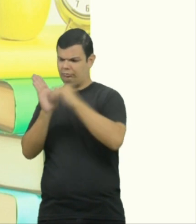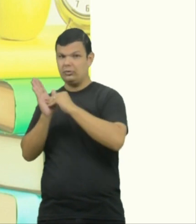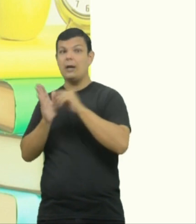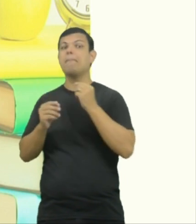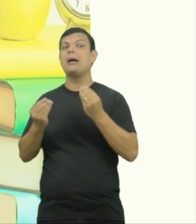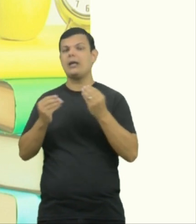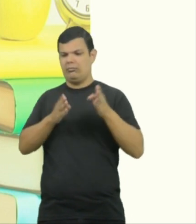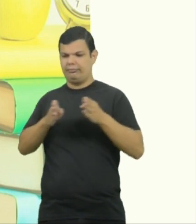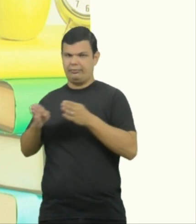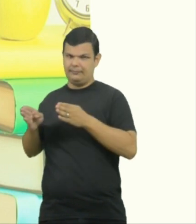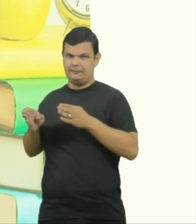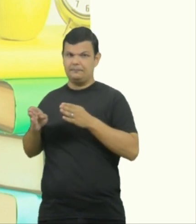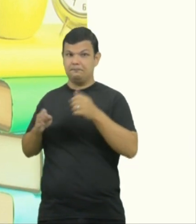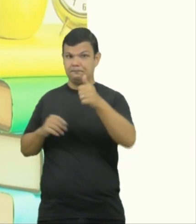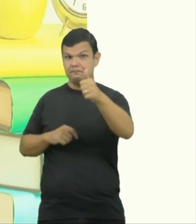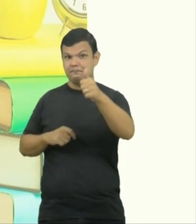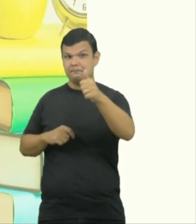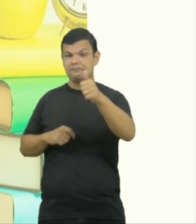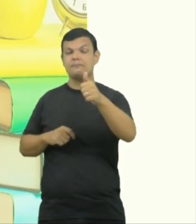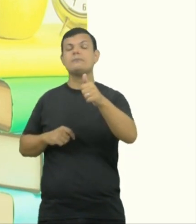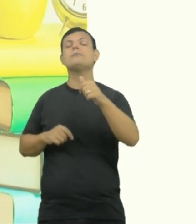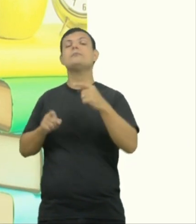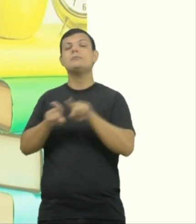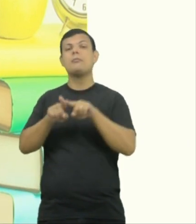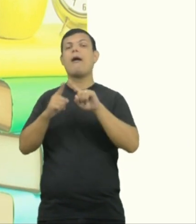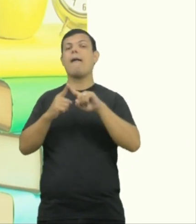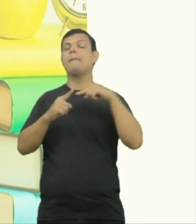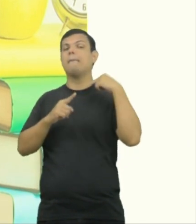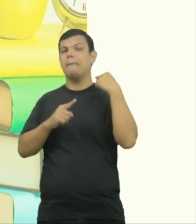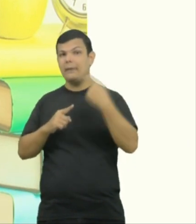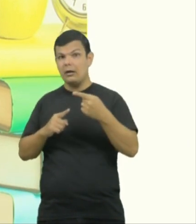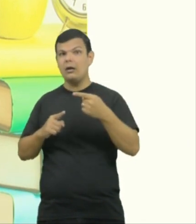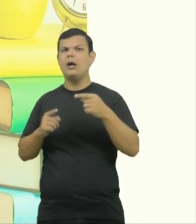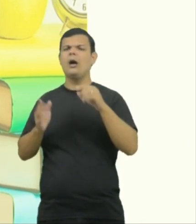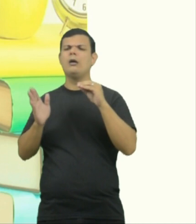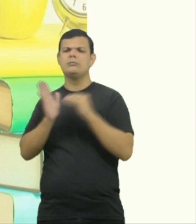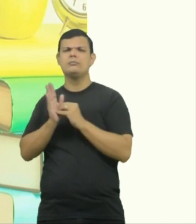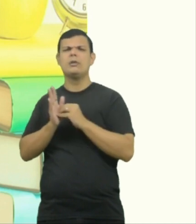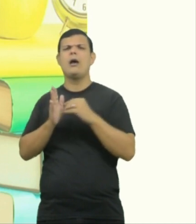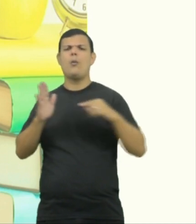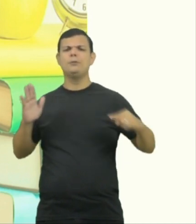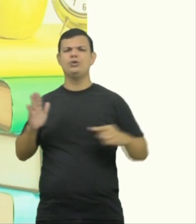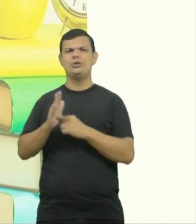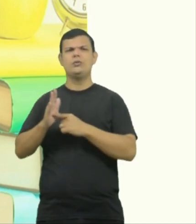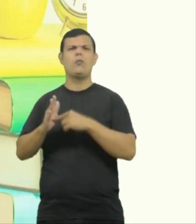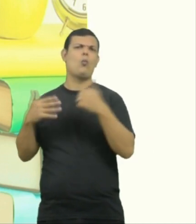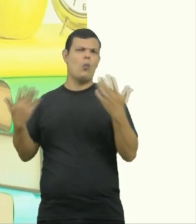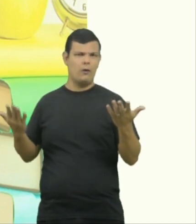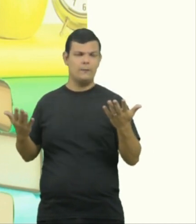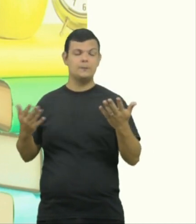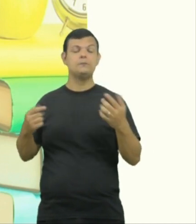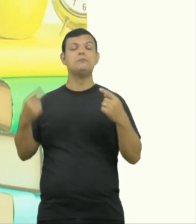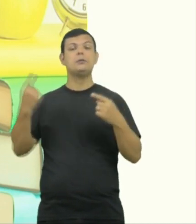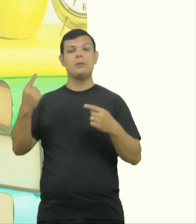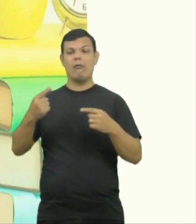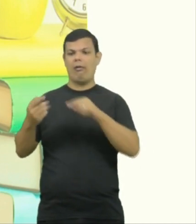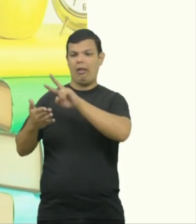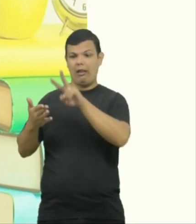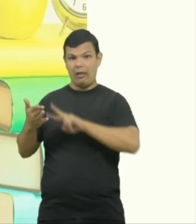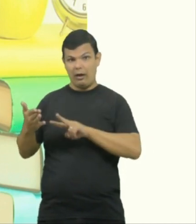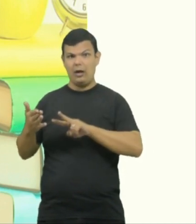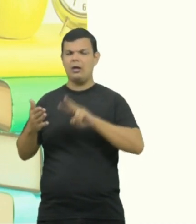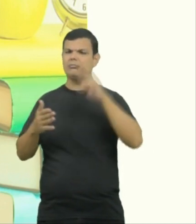controle pessoal. Beleza? Além disso, anotem também os objetivos da aula de hoje. O primeiro é ler,